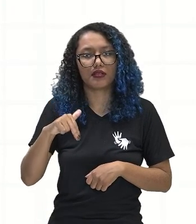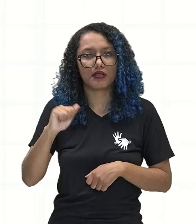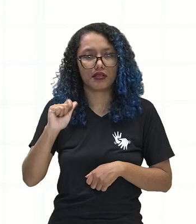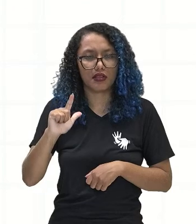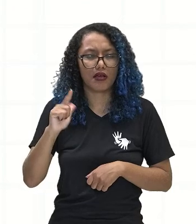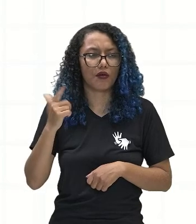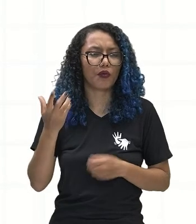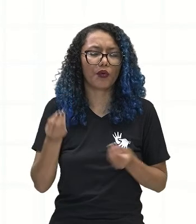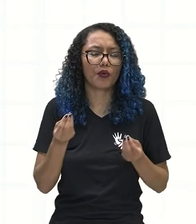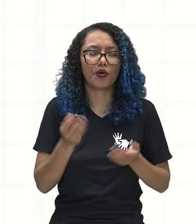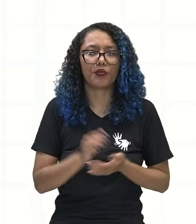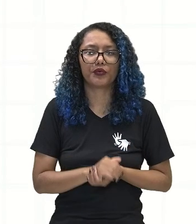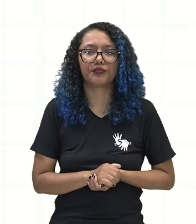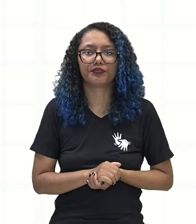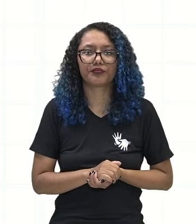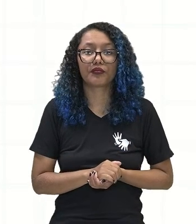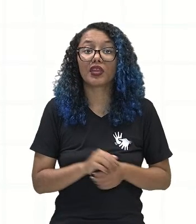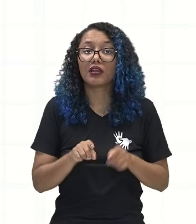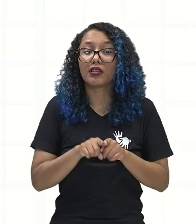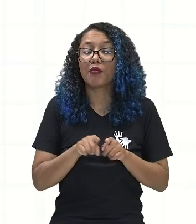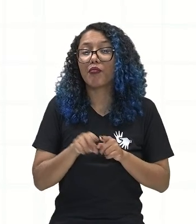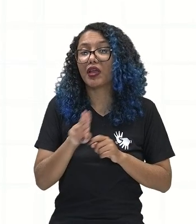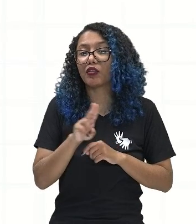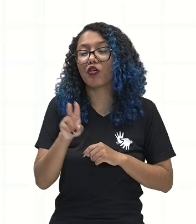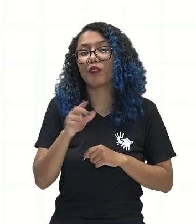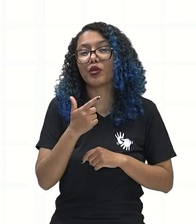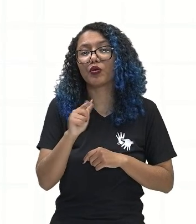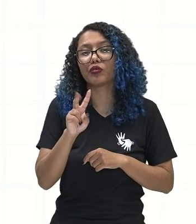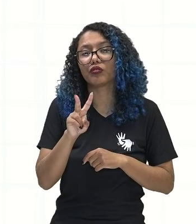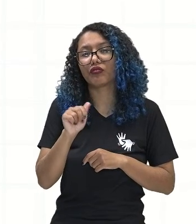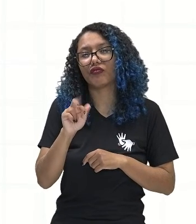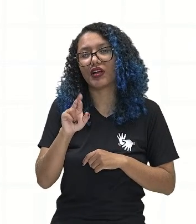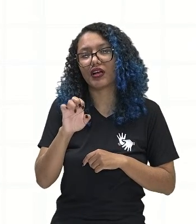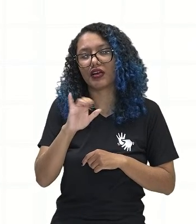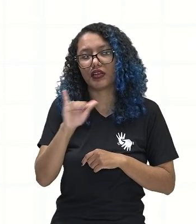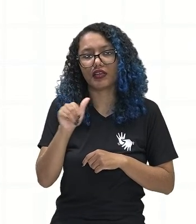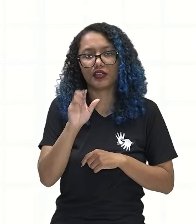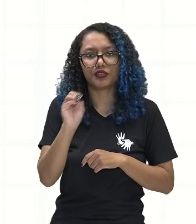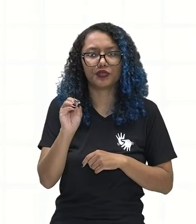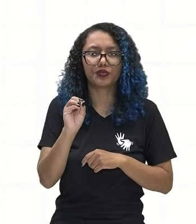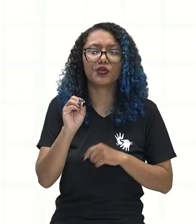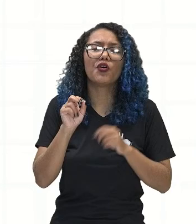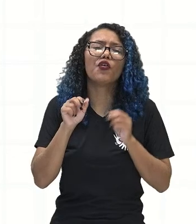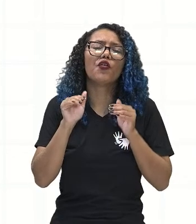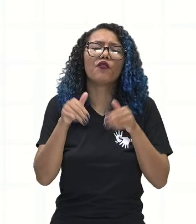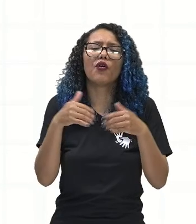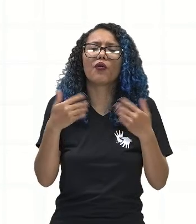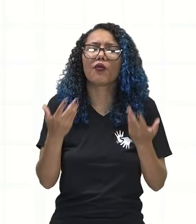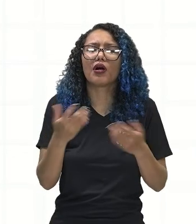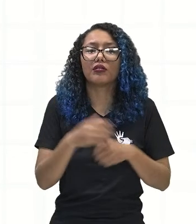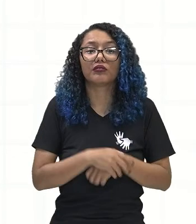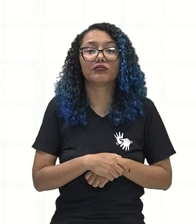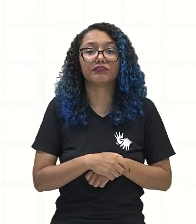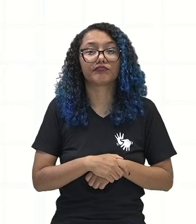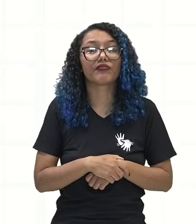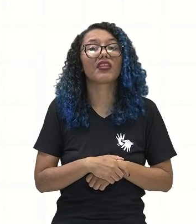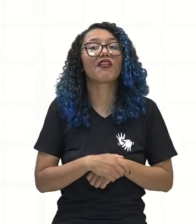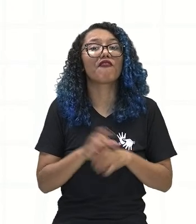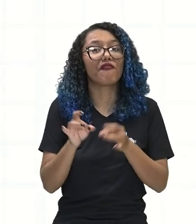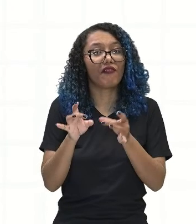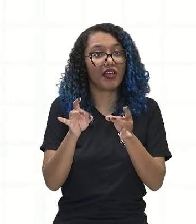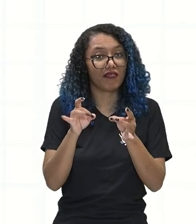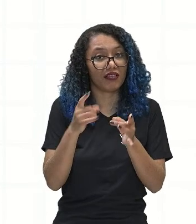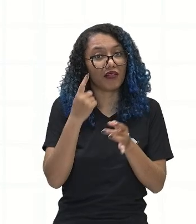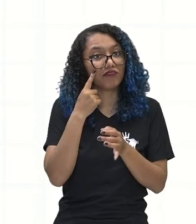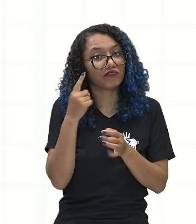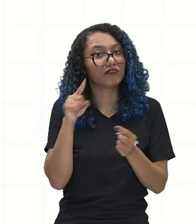ela também pode ser chamada de varejo e está focada totalmente em número de vendas. Aqui o objetivo é a